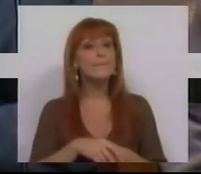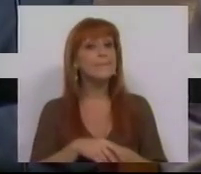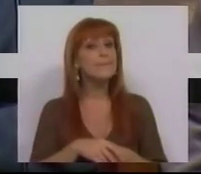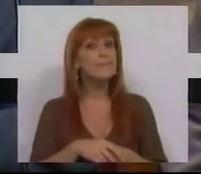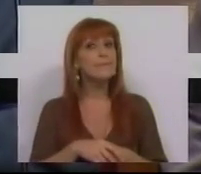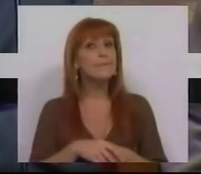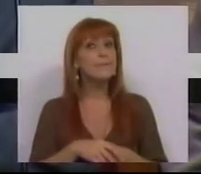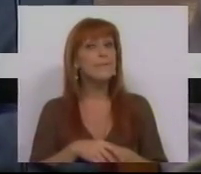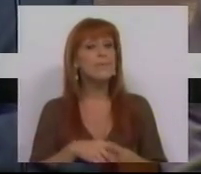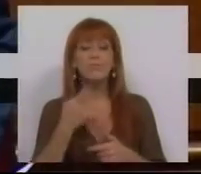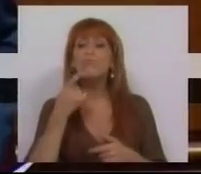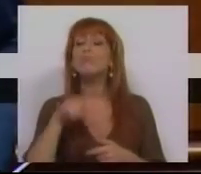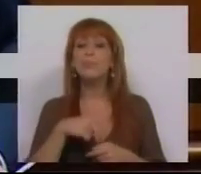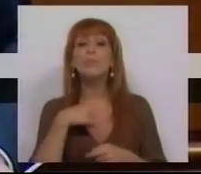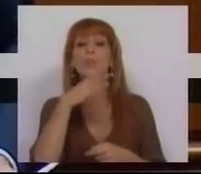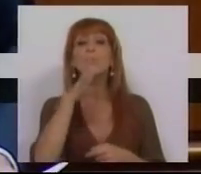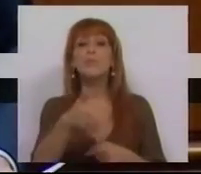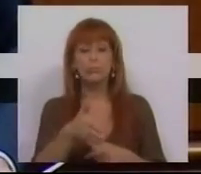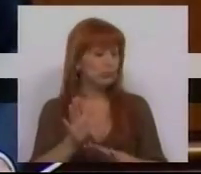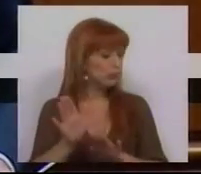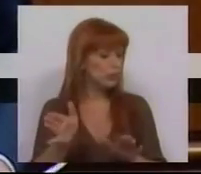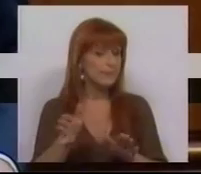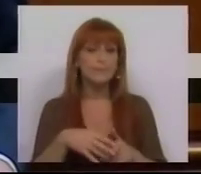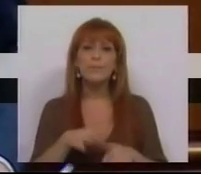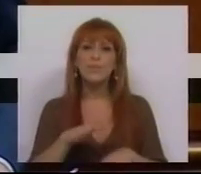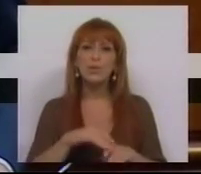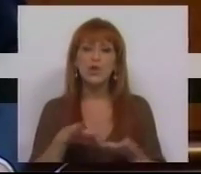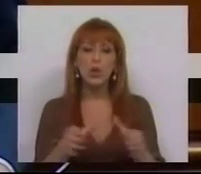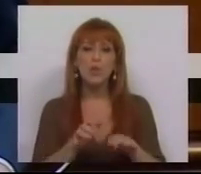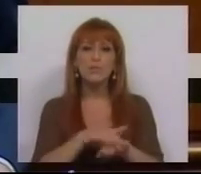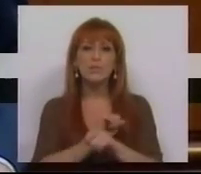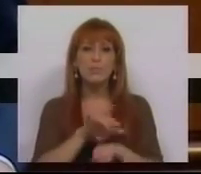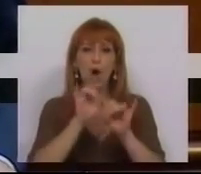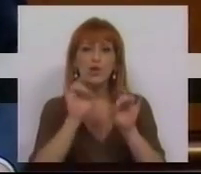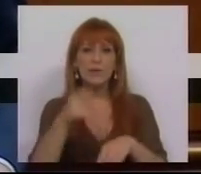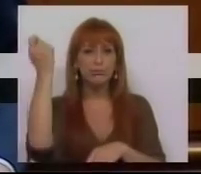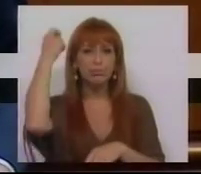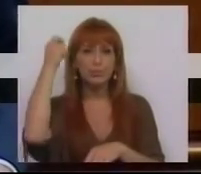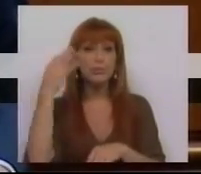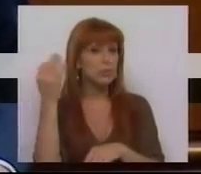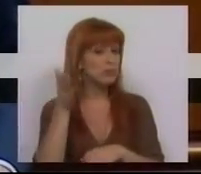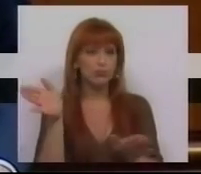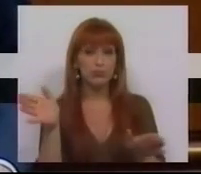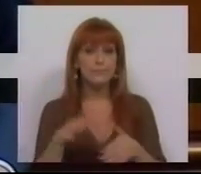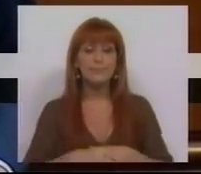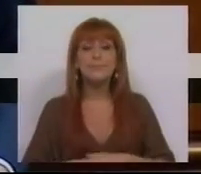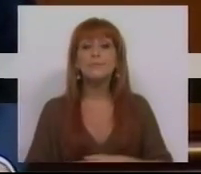que reitero aquilo que referi sobre o Conselho de Administração do Hospital de São João do